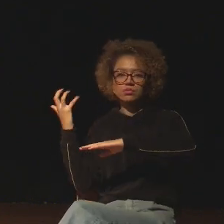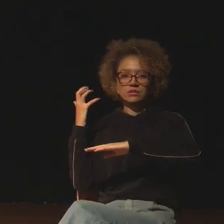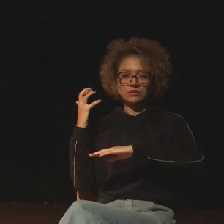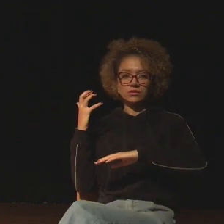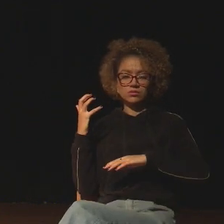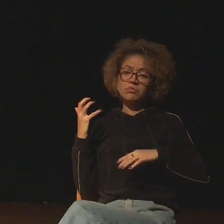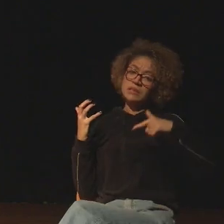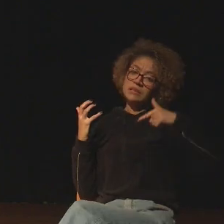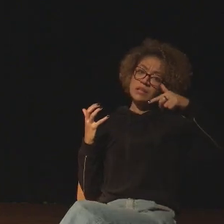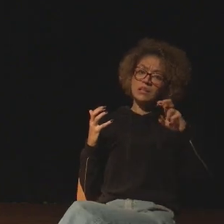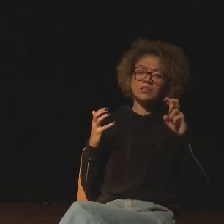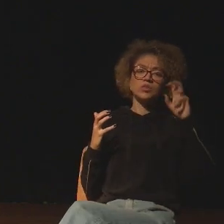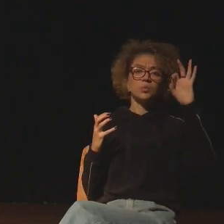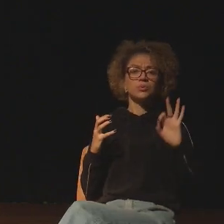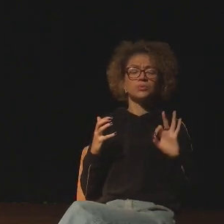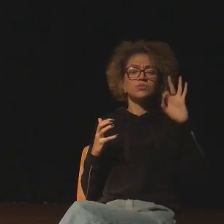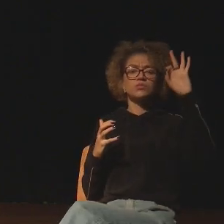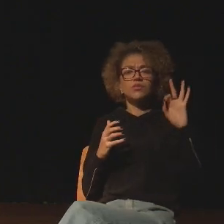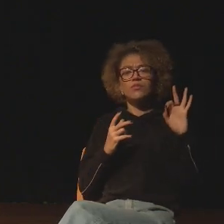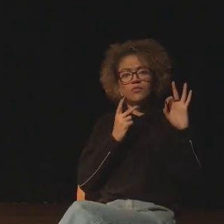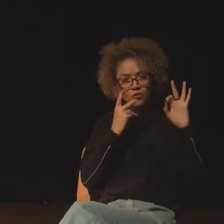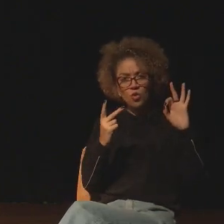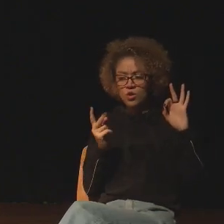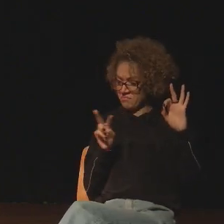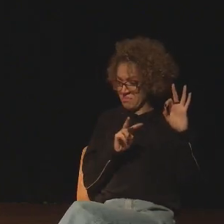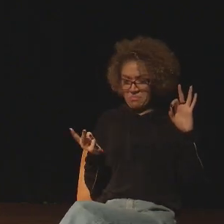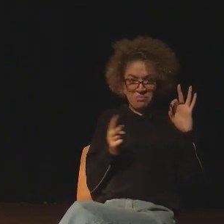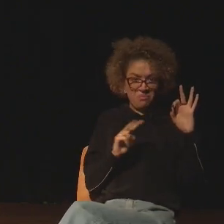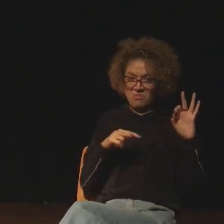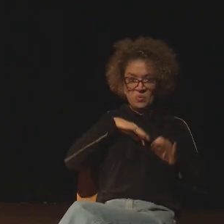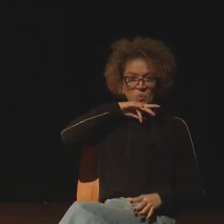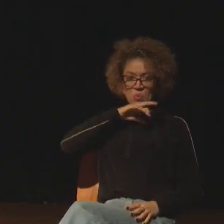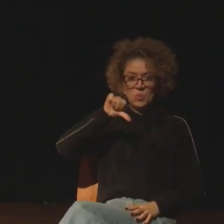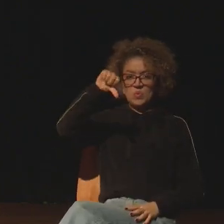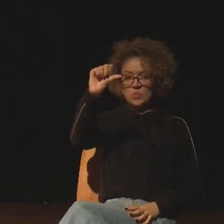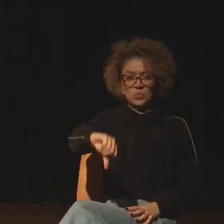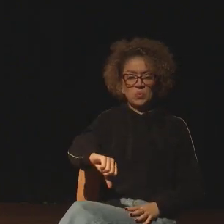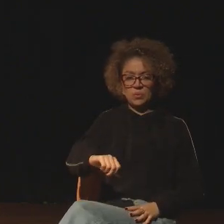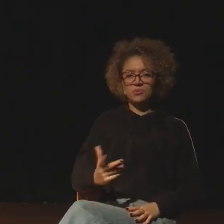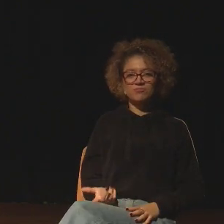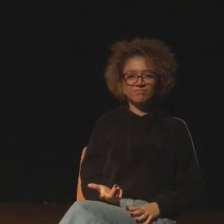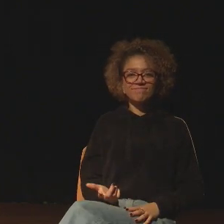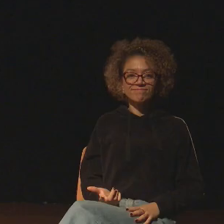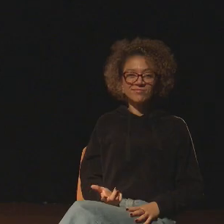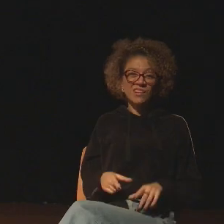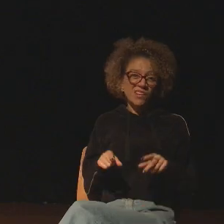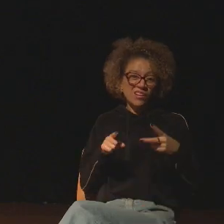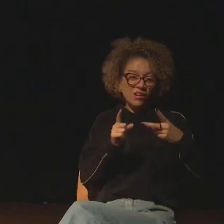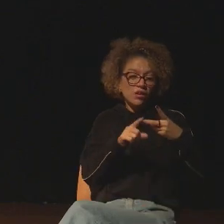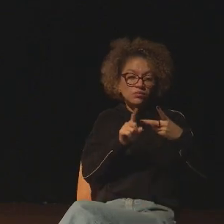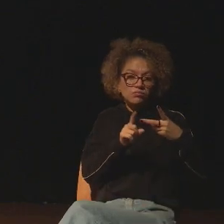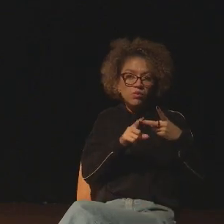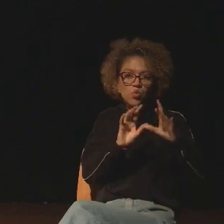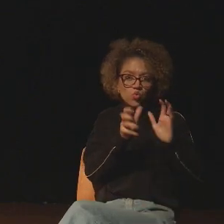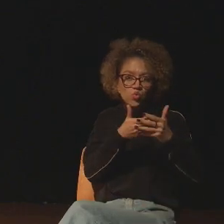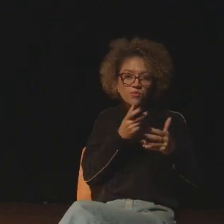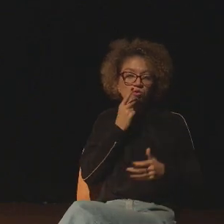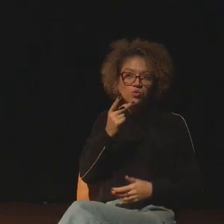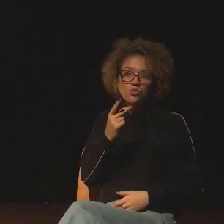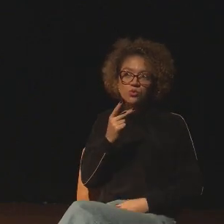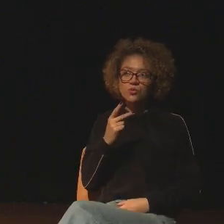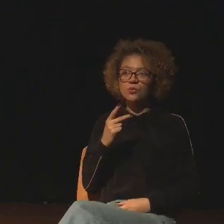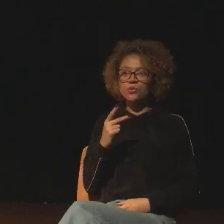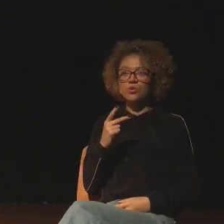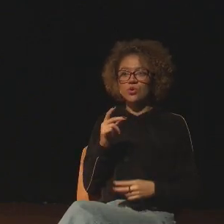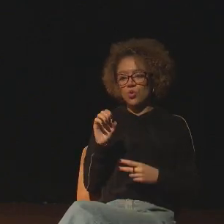os 75%, considerando ambas inadequadas. Teve uma parcela que achou só